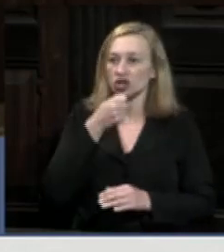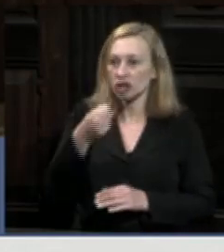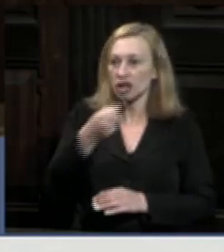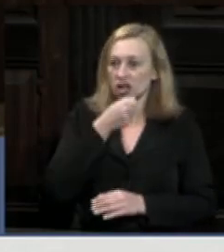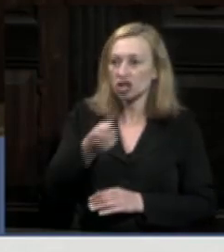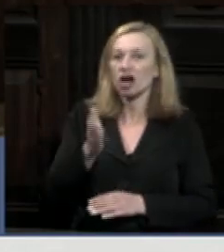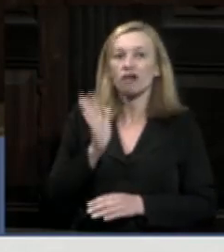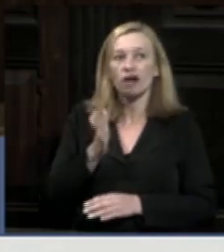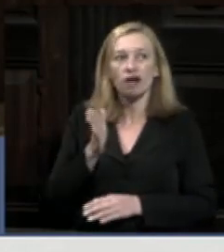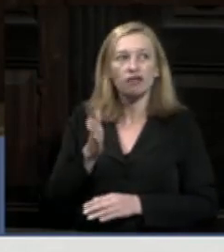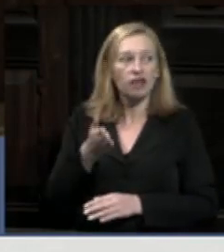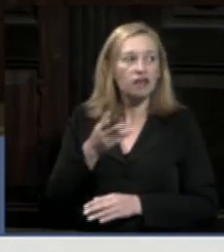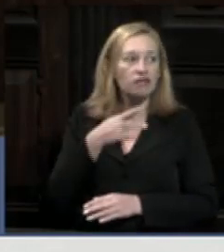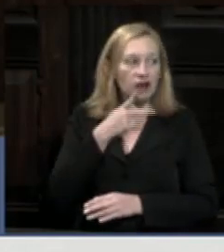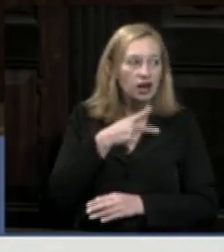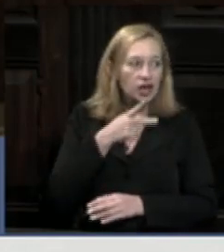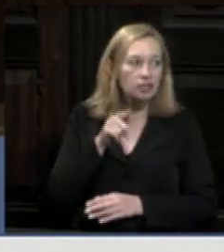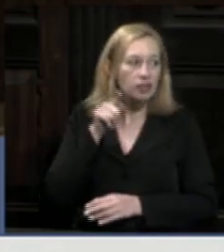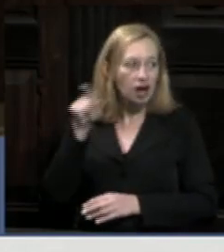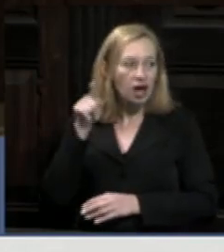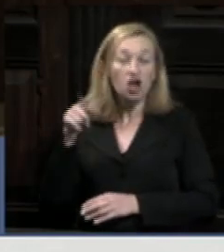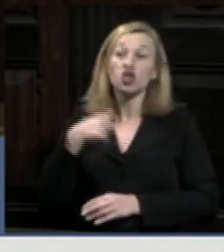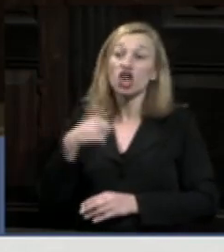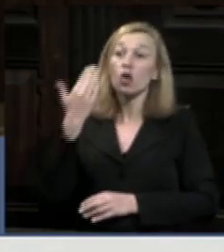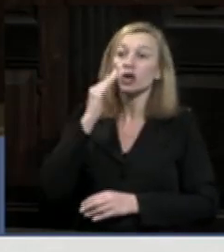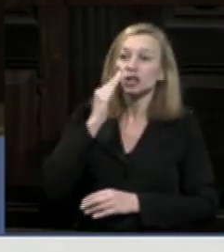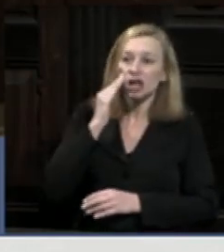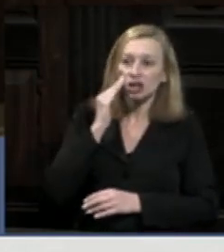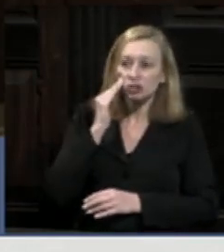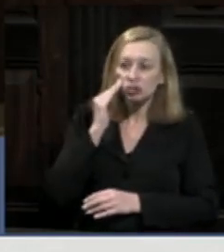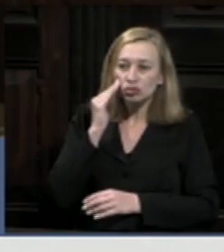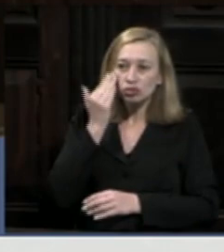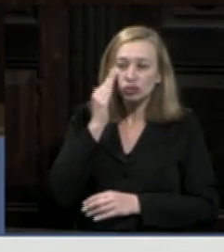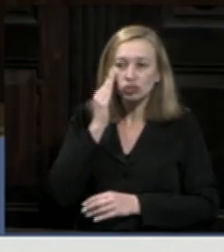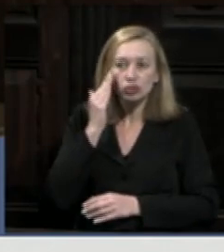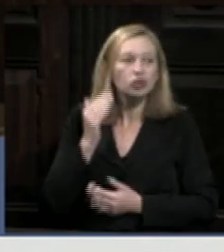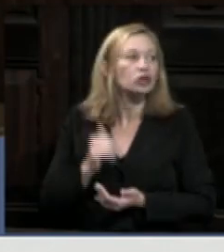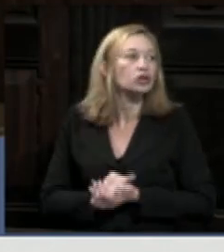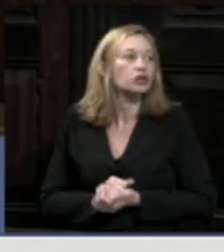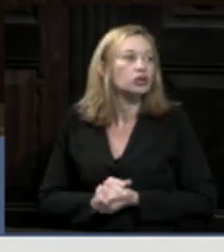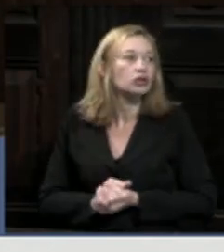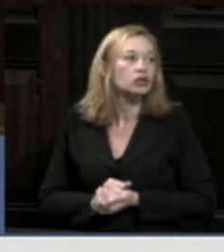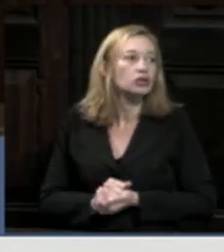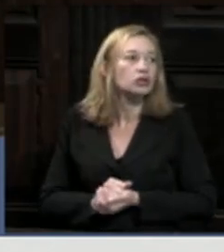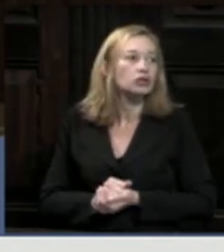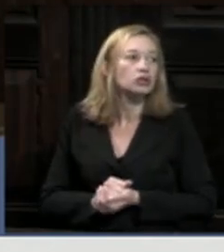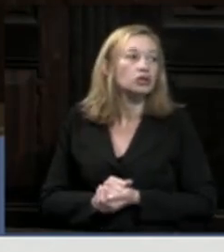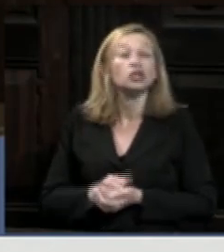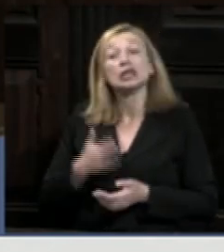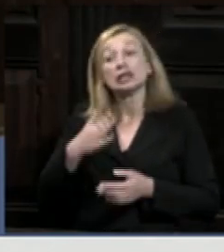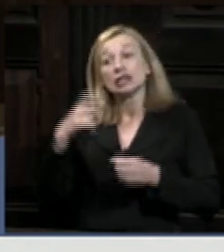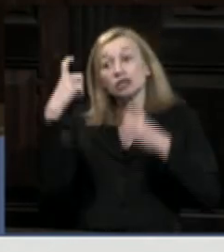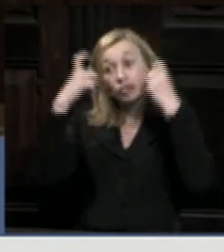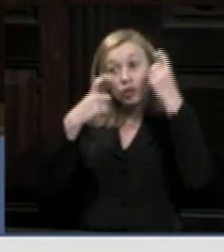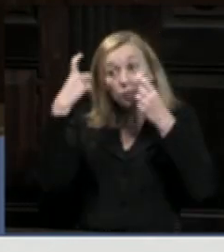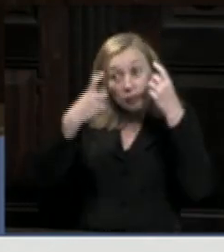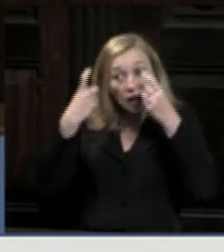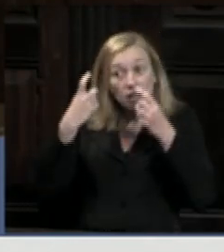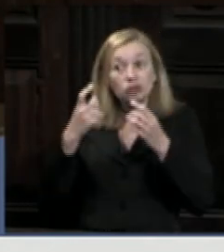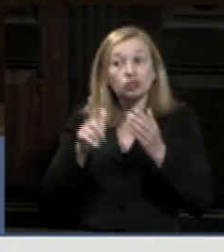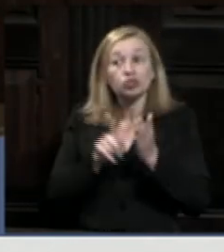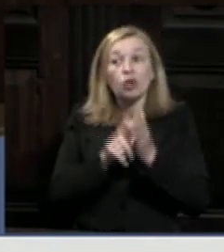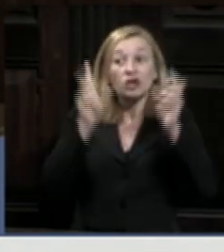ela enfim eu entendo entendo de forma muito preocupante uma matéria com uma